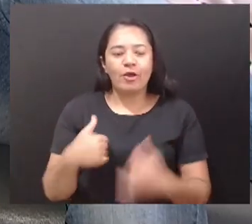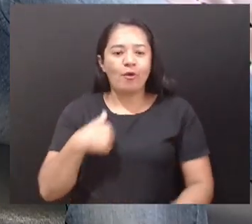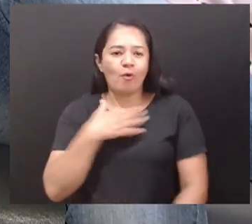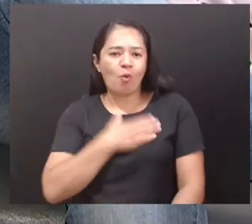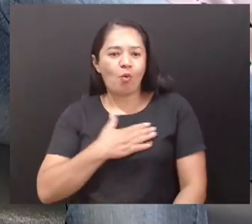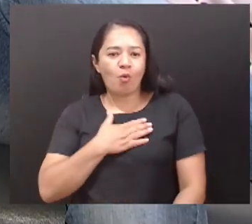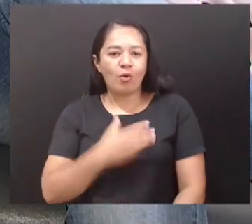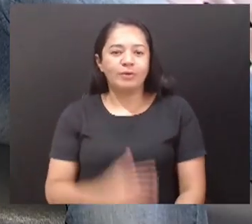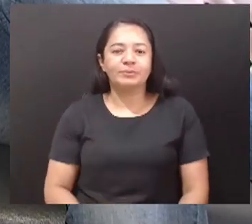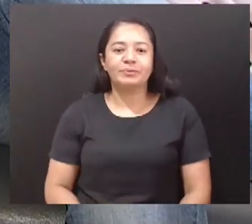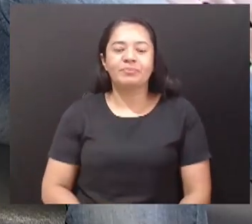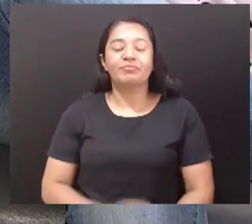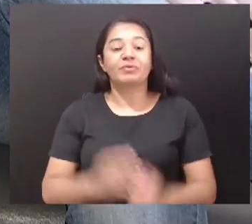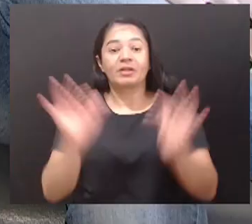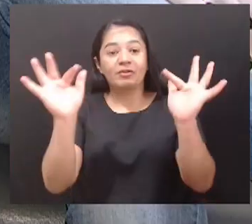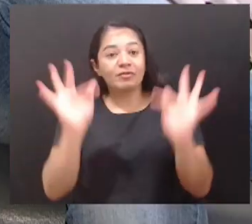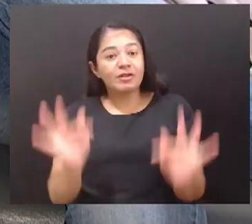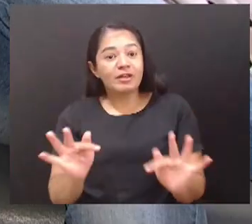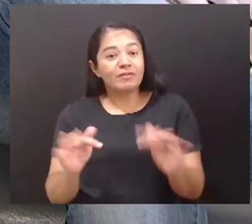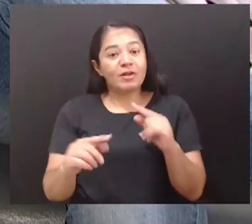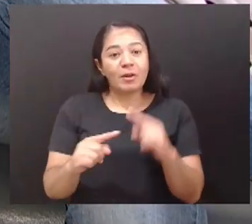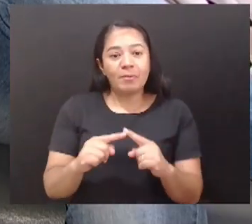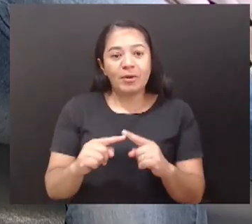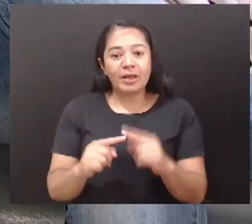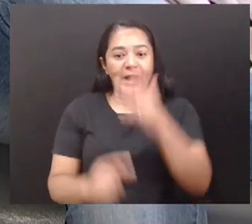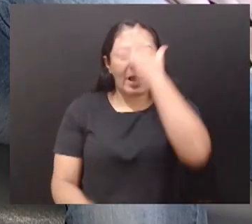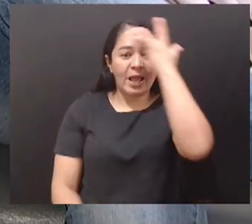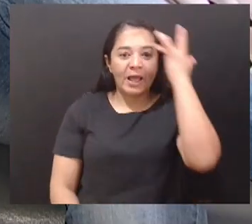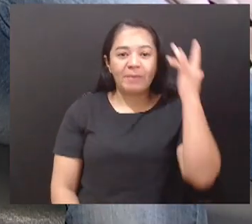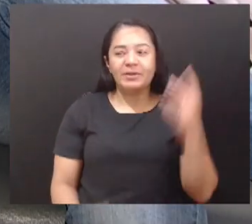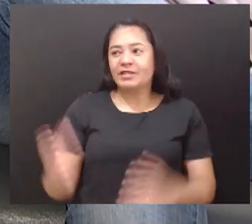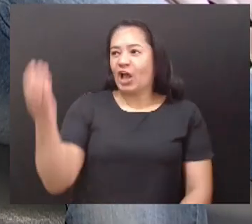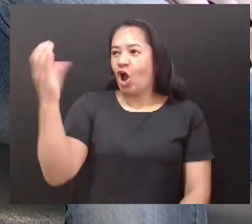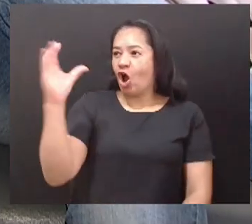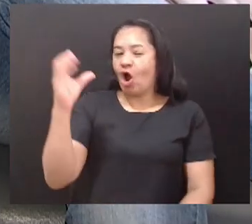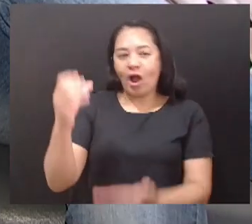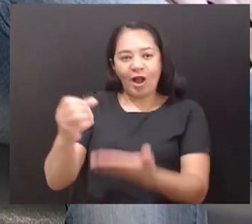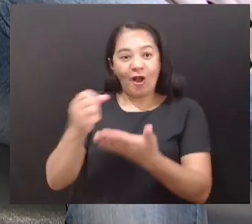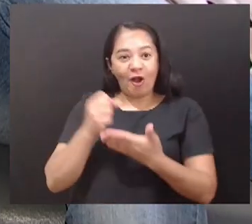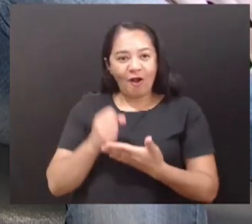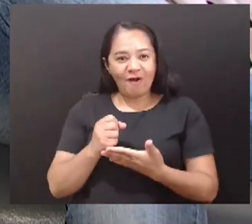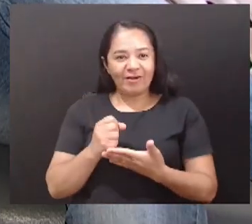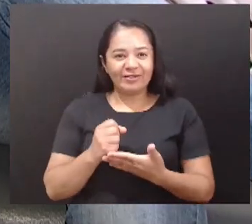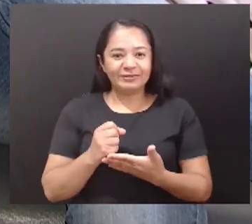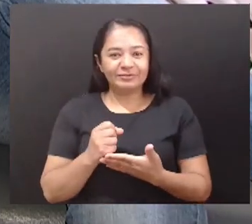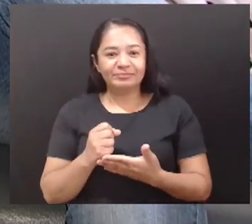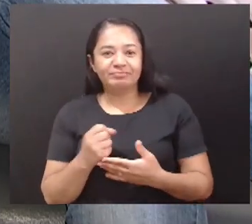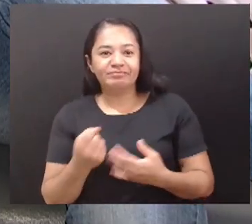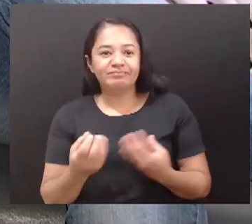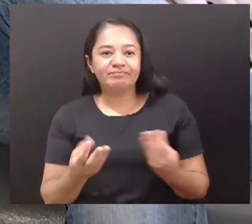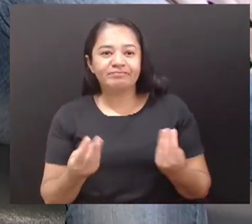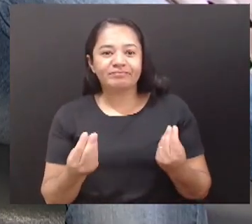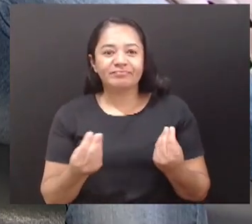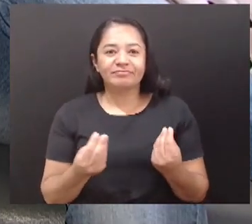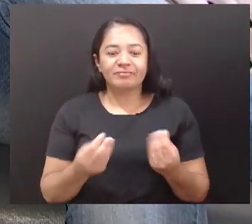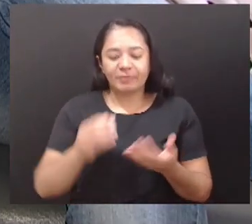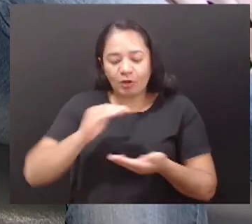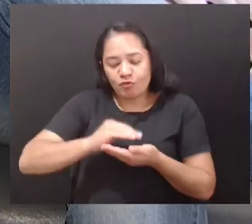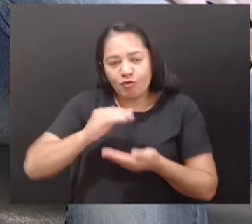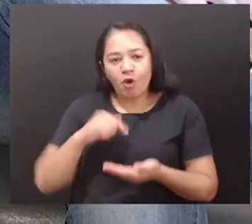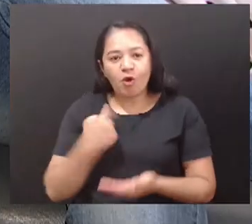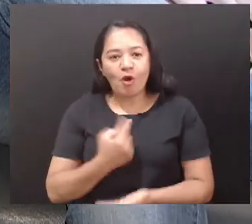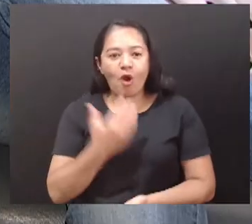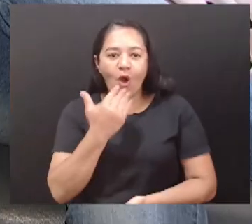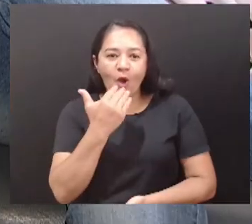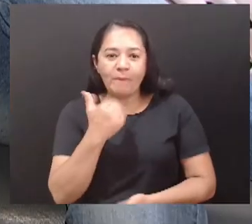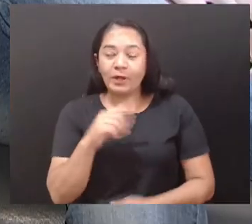quando o pessoal trazia Coca-Cola, trazia um salgadinho para a gente comer, tudo. E eu falei, nossa,